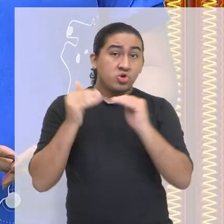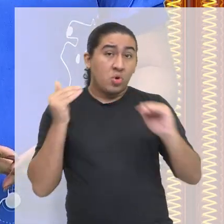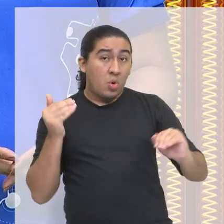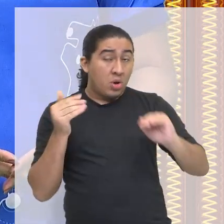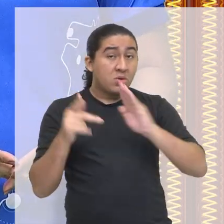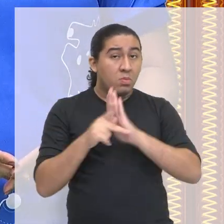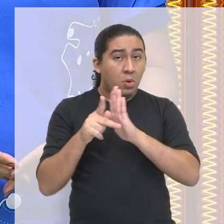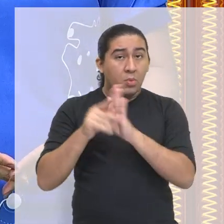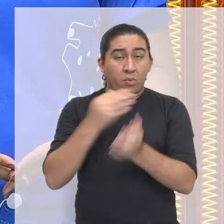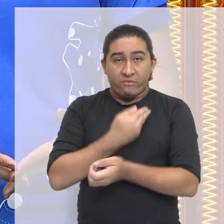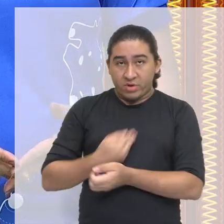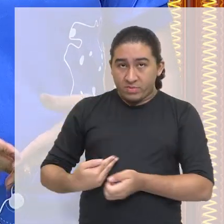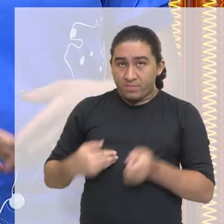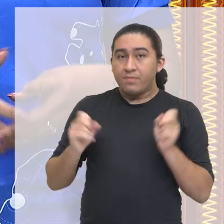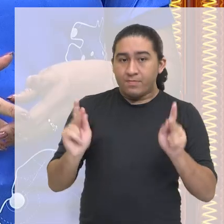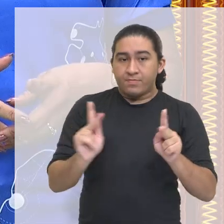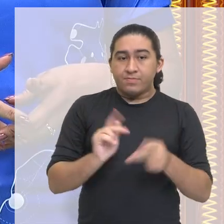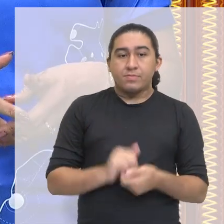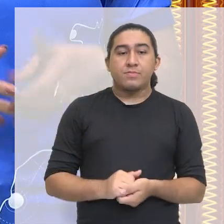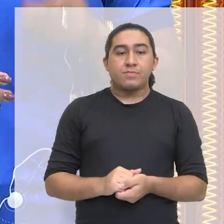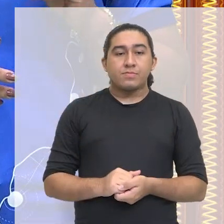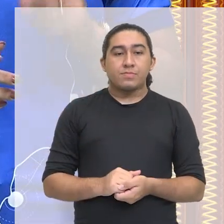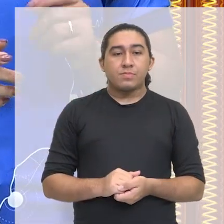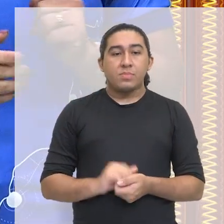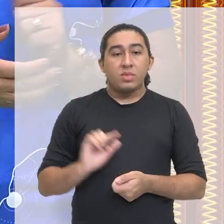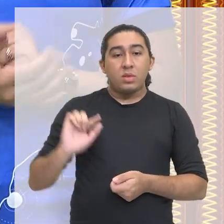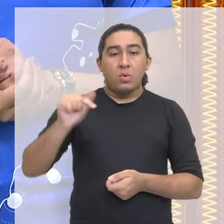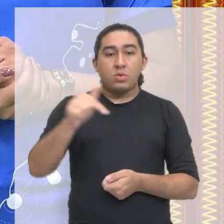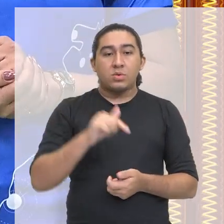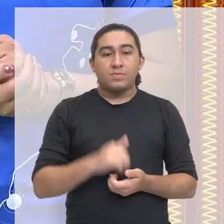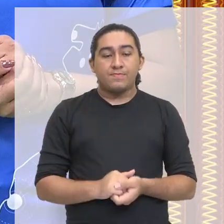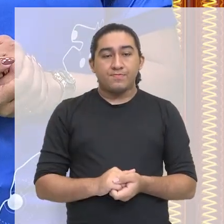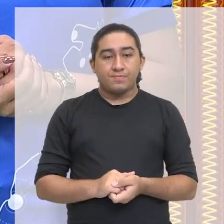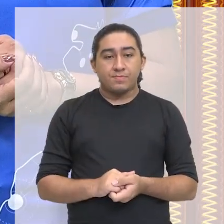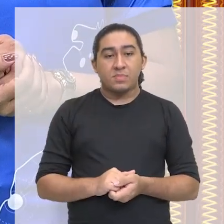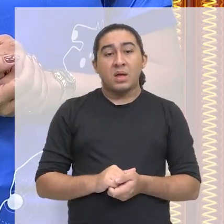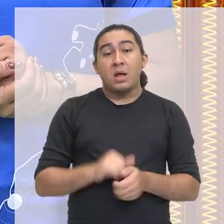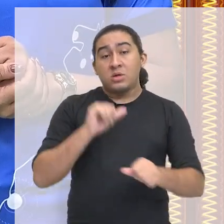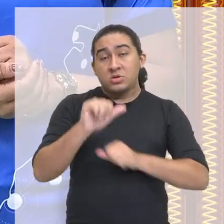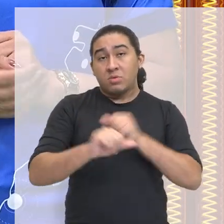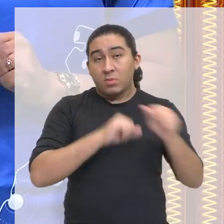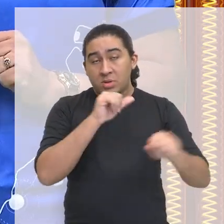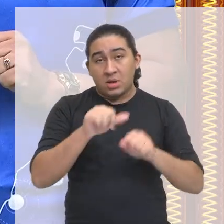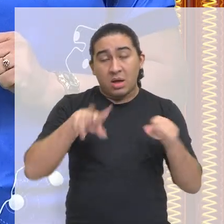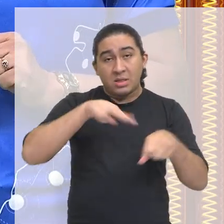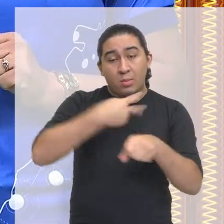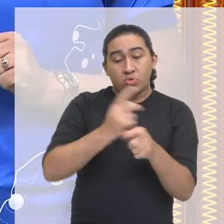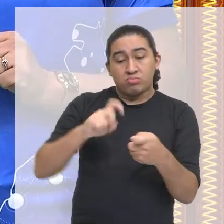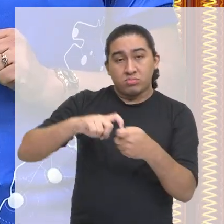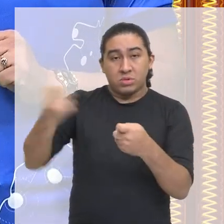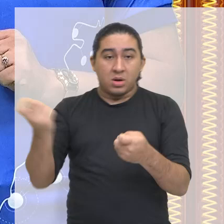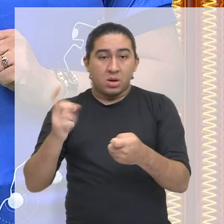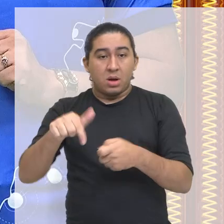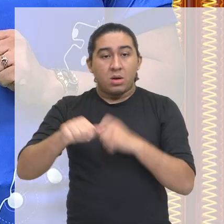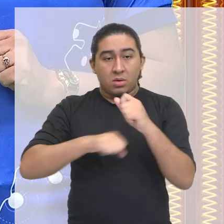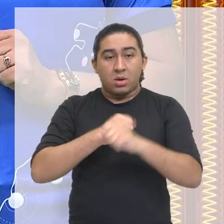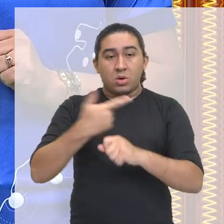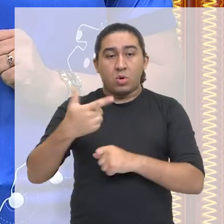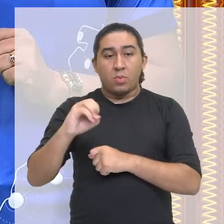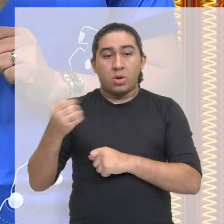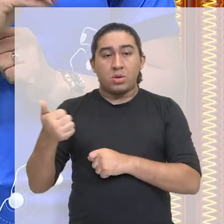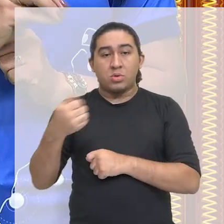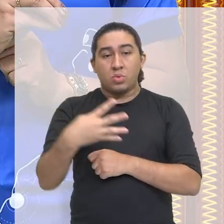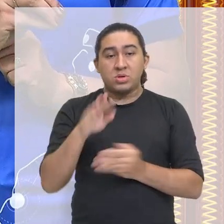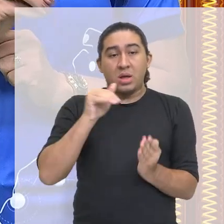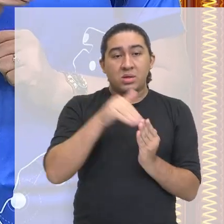ao governo que estava sendo implementado, certo? A nossa próxima fase é a transição e retirada, e ela acontece